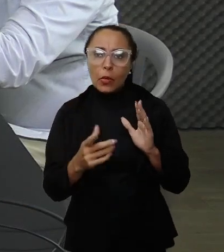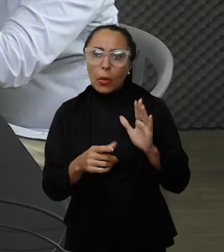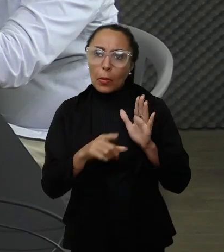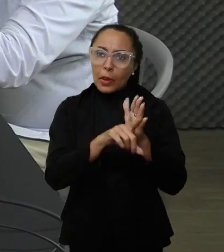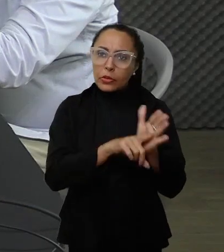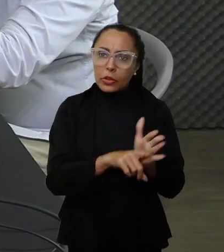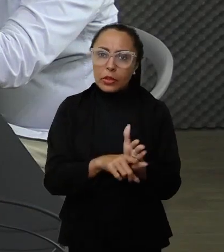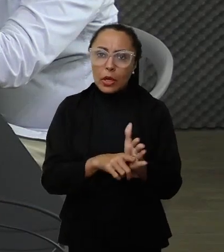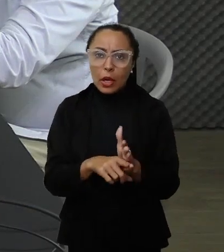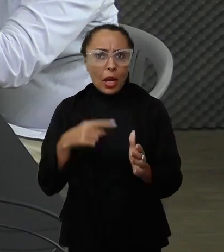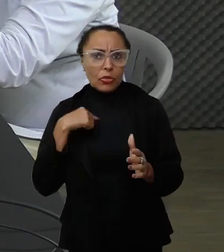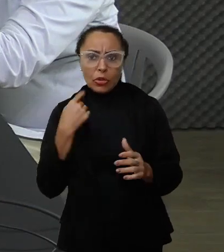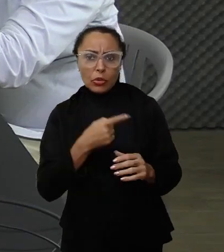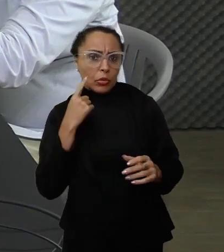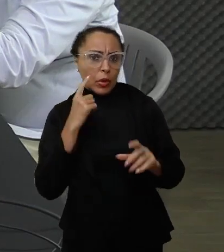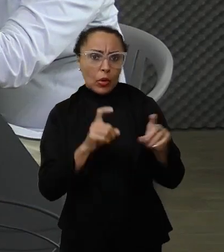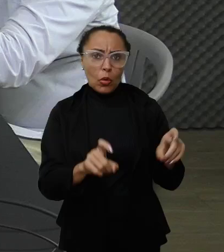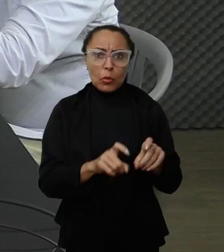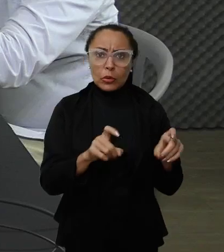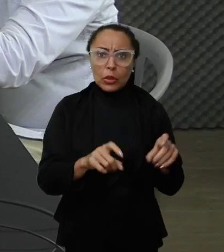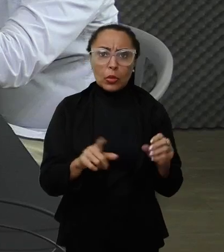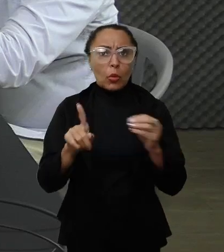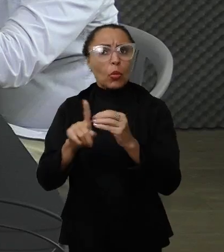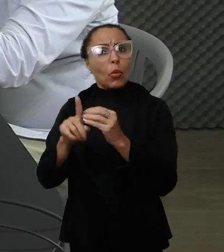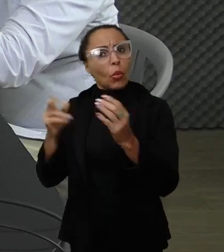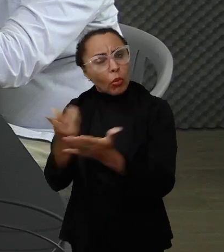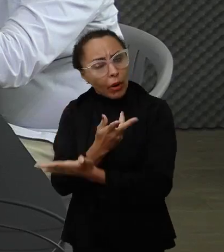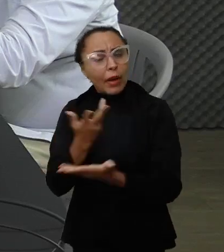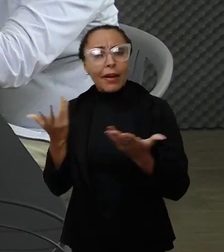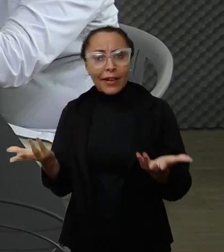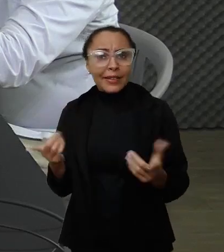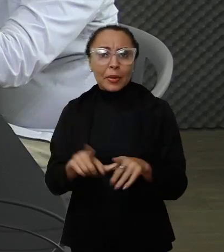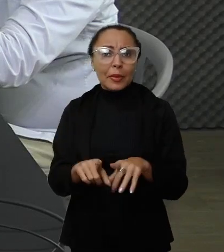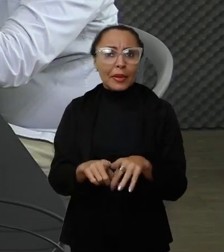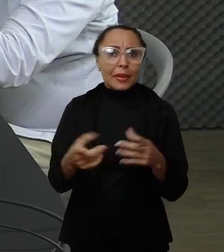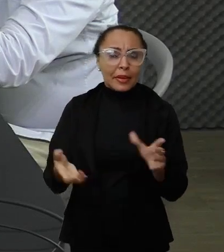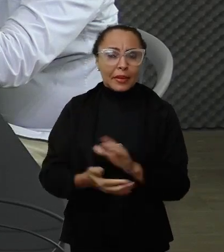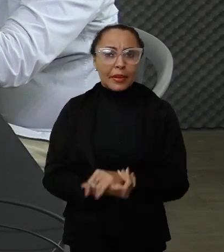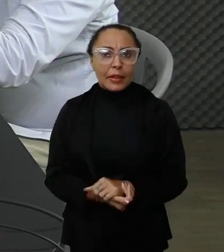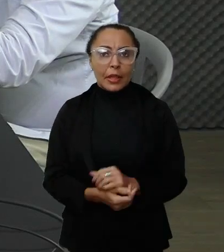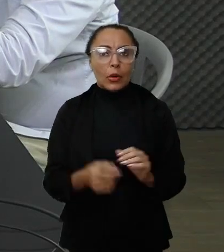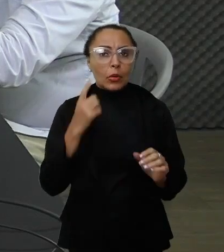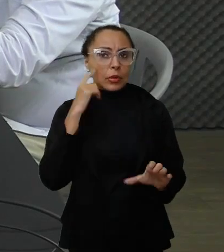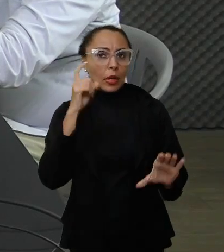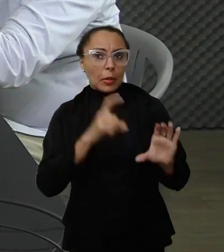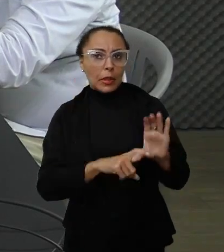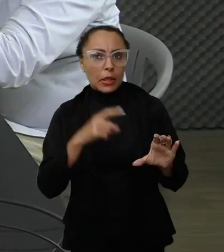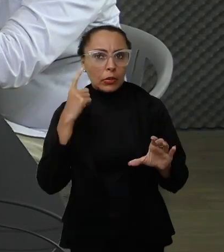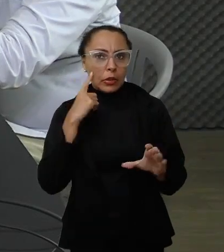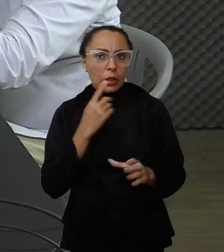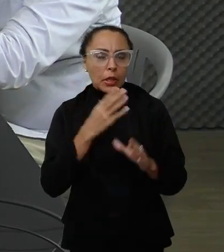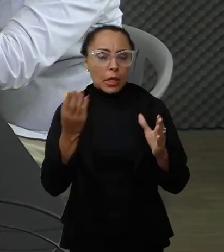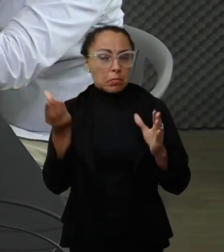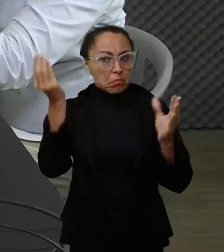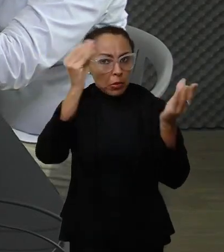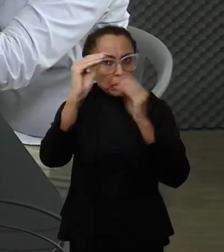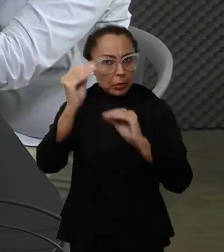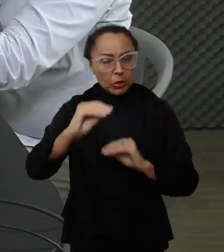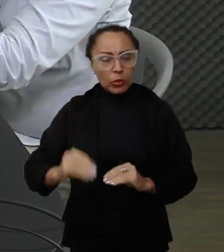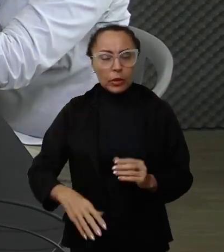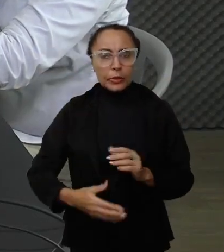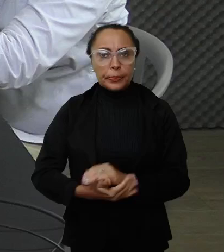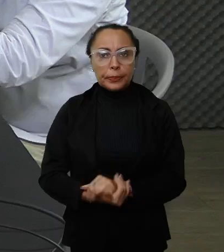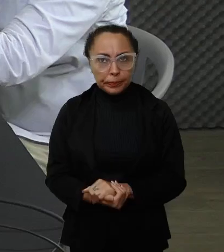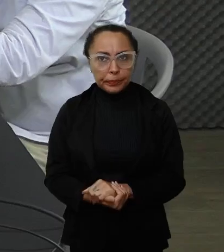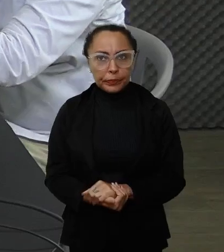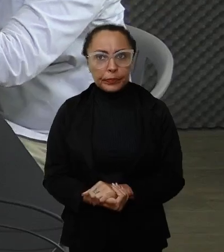um computador. Até o Google ele erra, Aham. né? Porque dependendo de quem alimentou ali, porque o Google E nada até é, dependendo da forma como você de